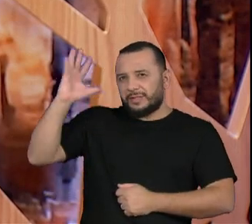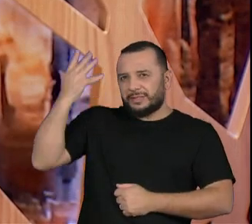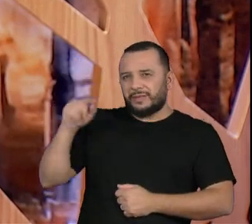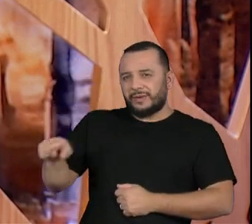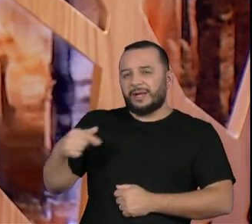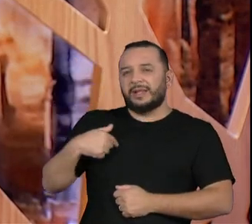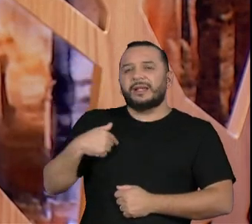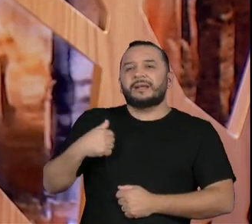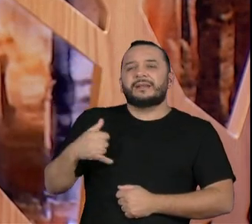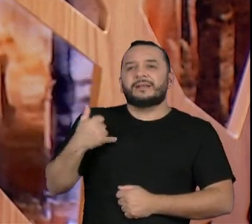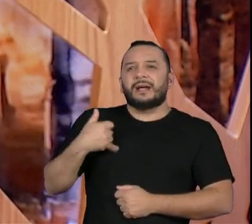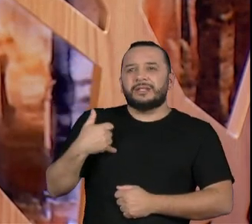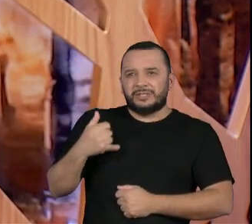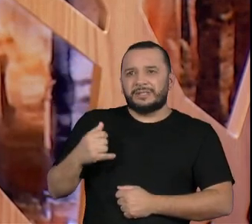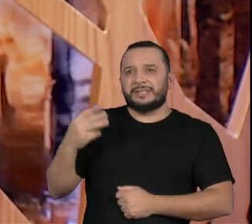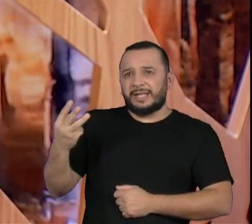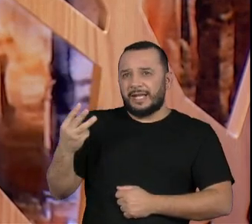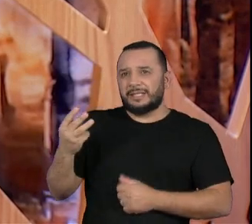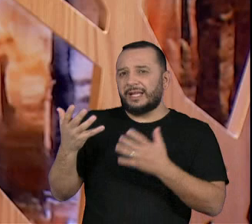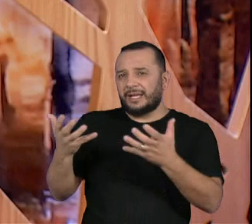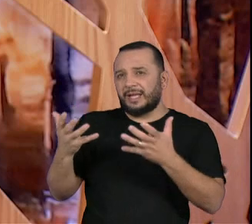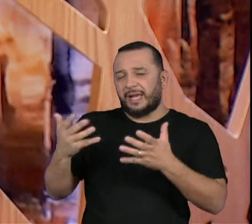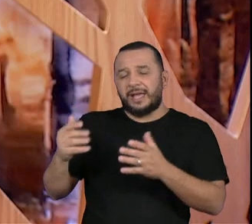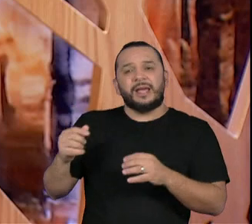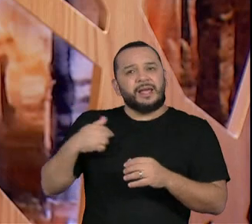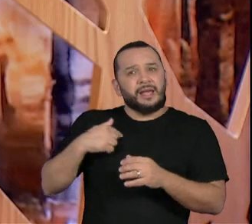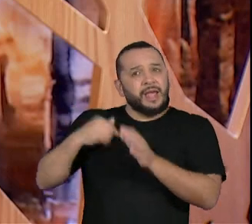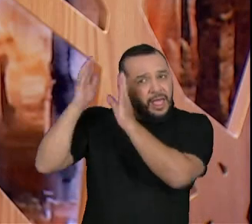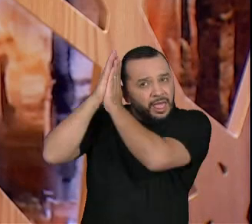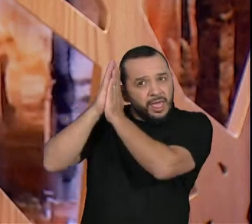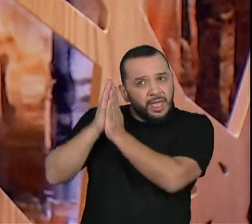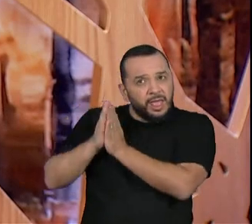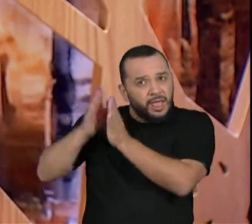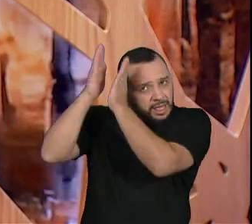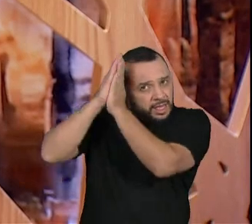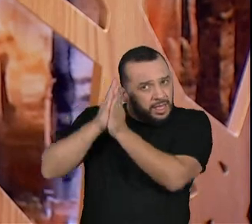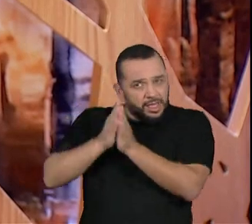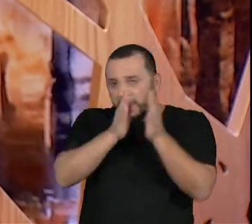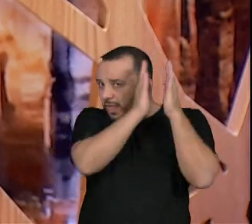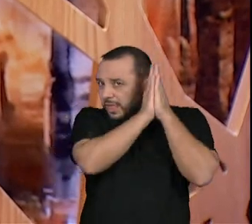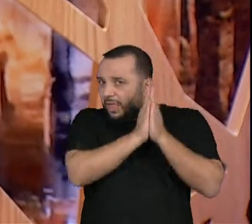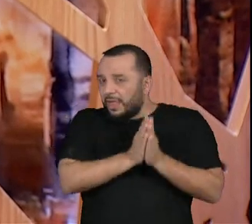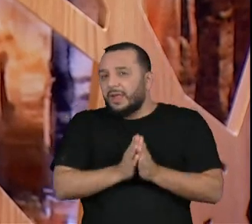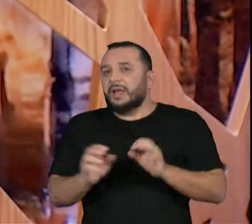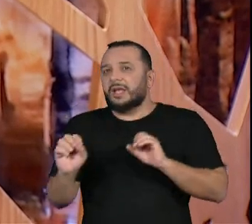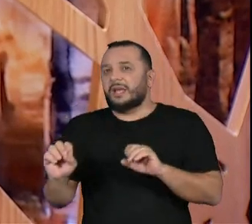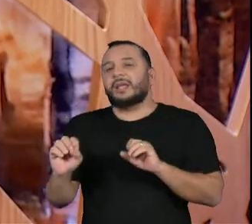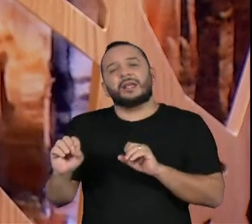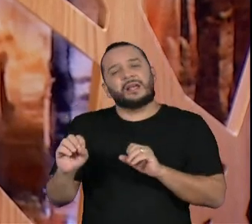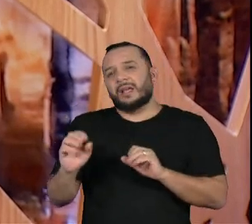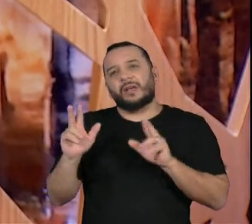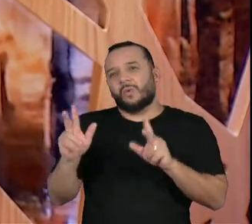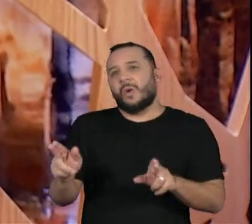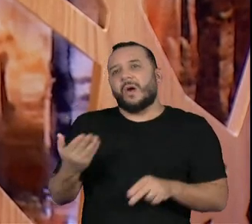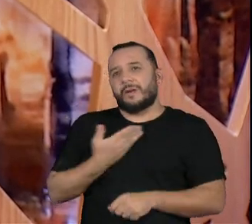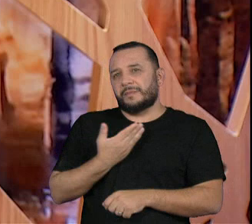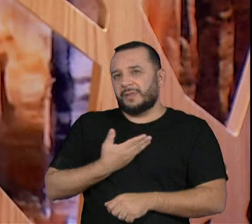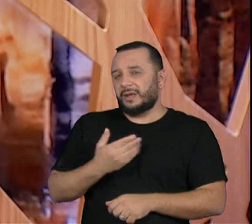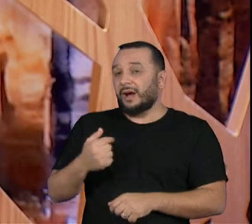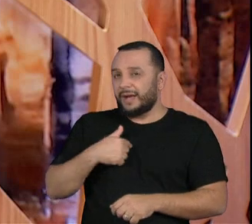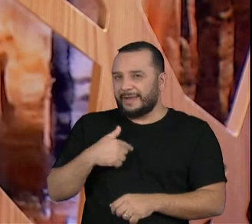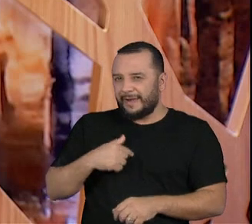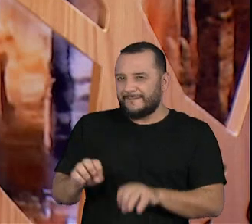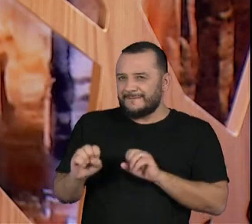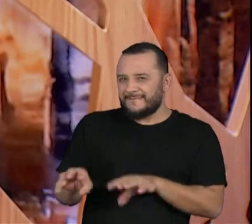3 anos, ela queria ter o cabelo igual da amiga, um cabelo liso. Então, foi todo um construir da identidade dela,